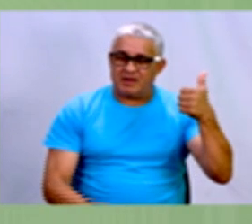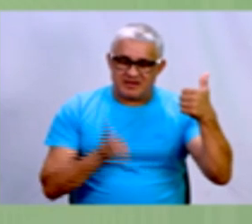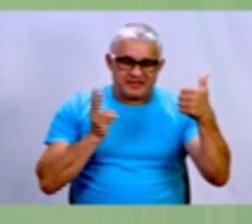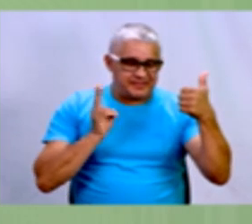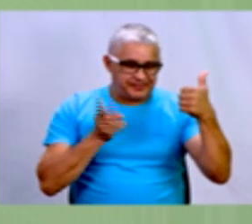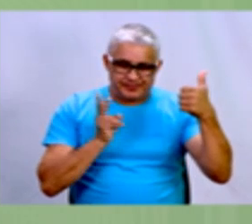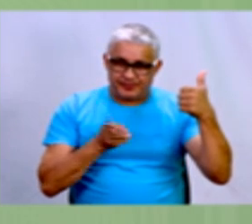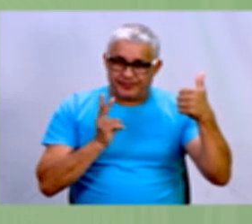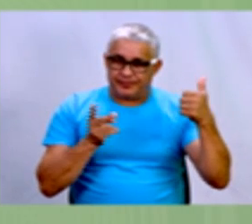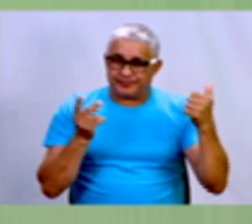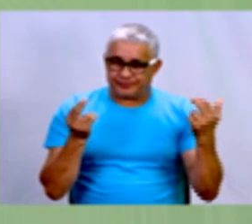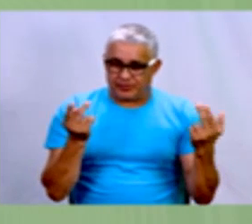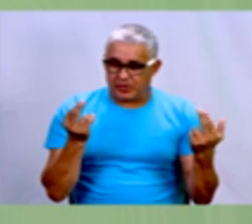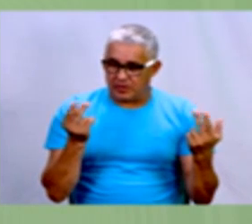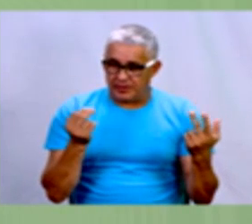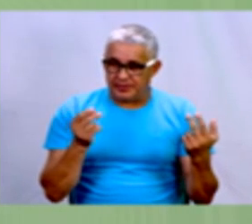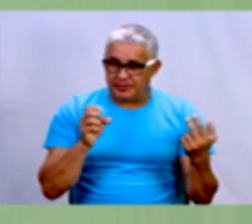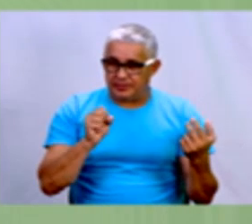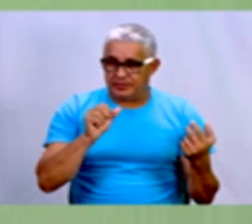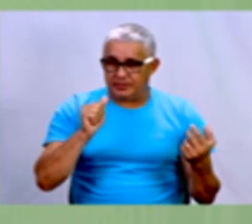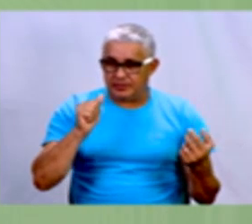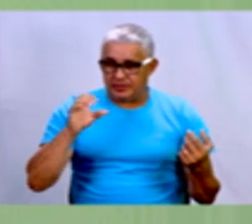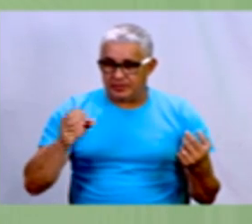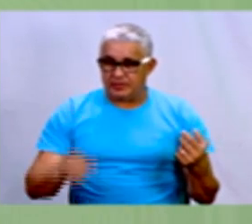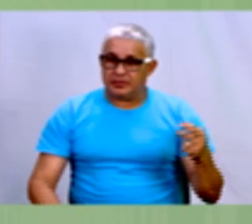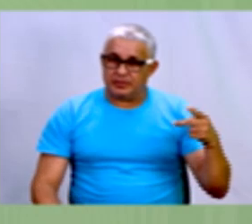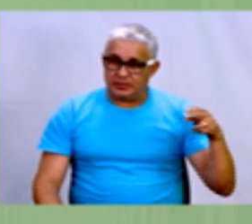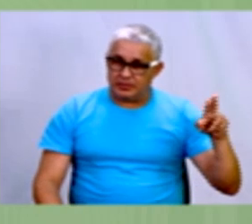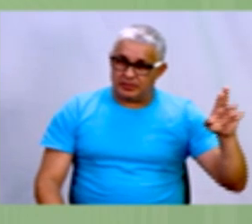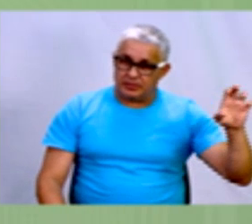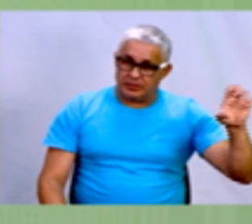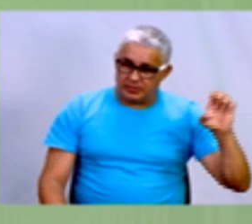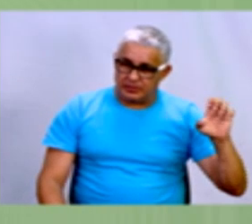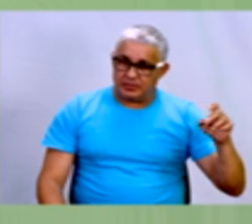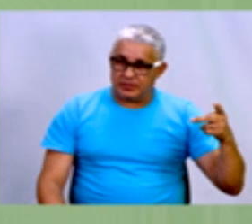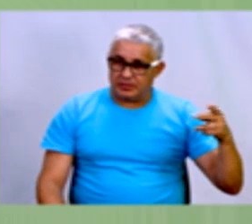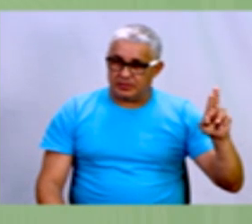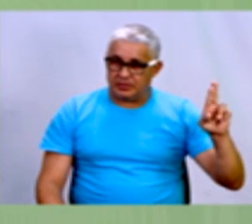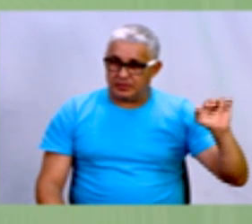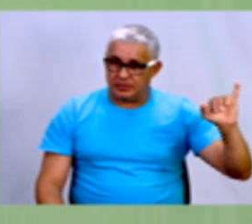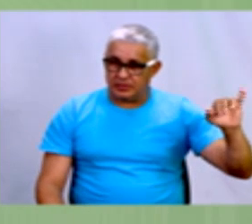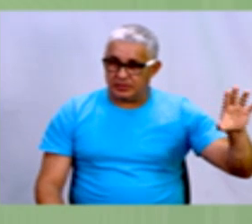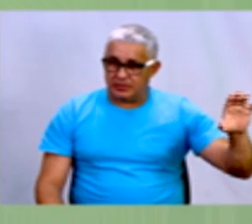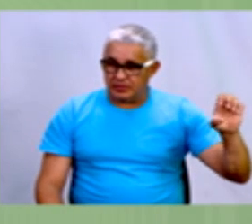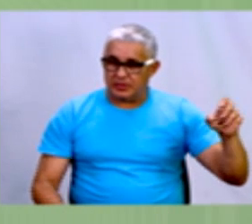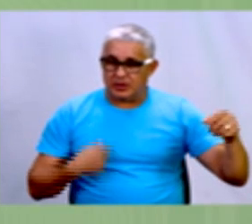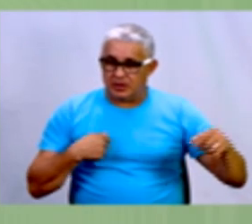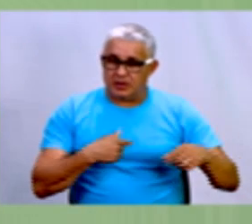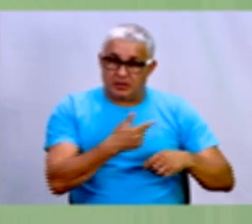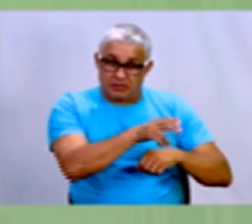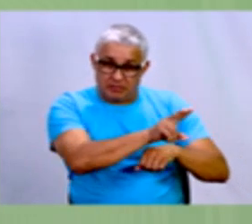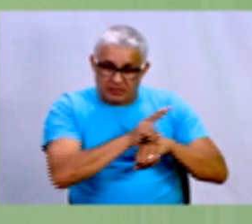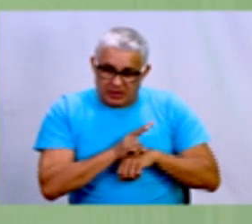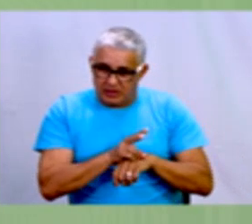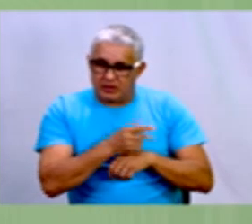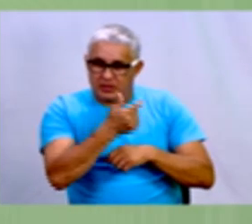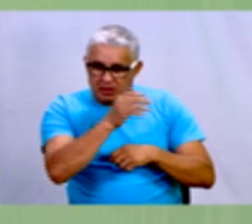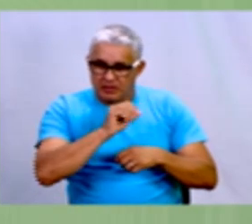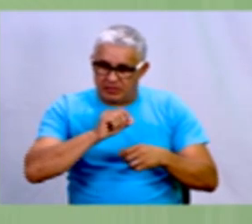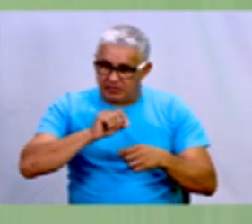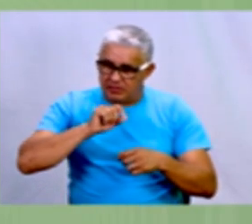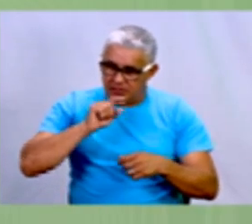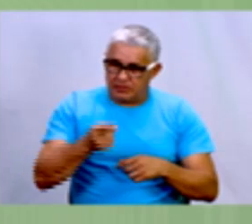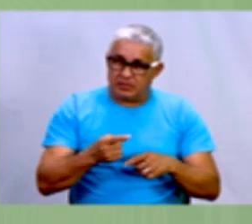igual, tanto o saque quanto do Price, porque é o primeiro período, né? Eu emprestei 10 mil vezes